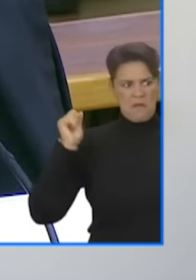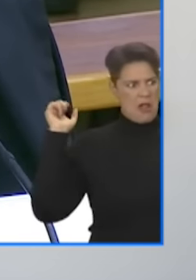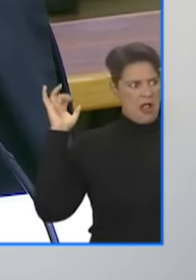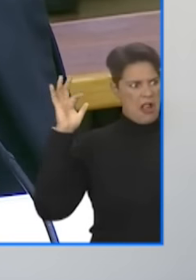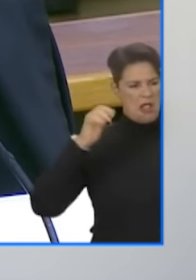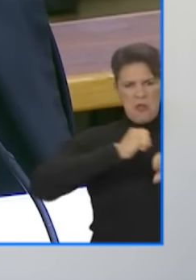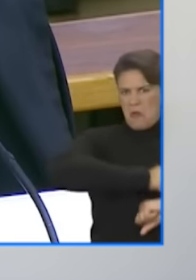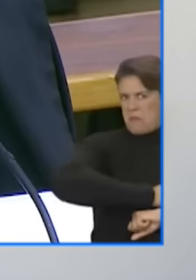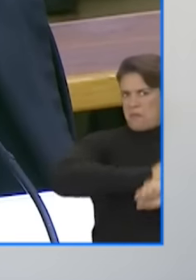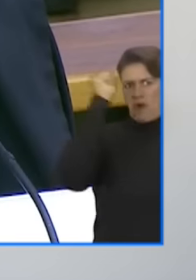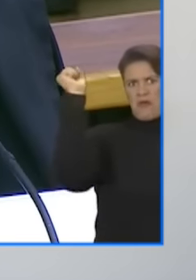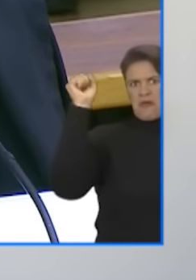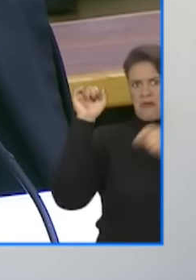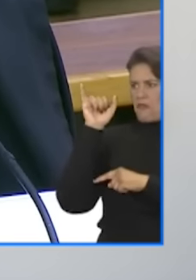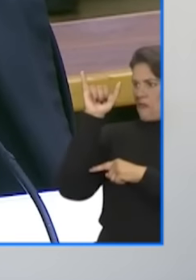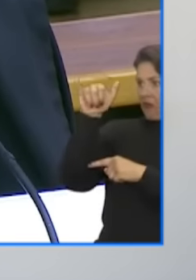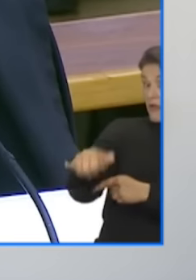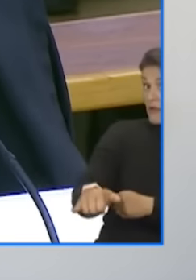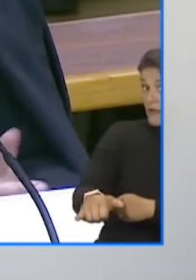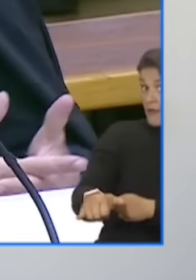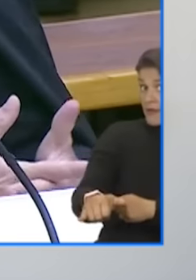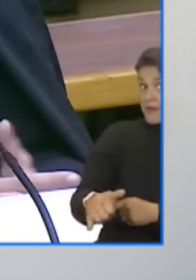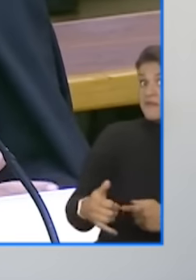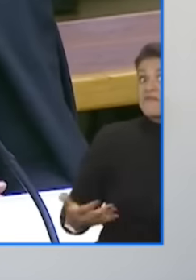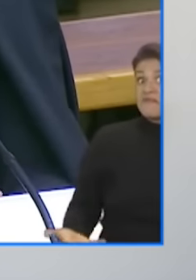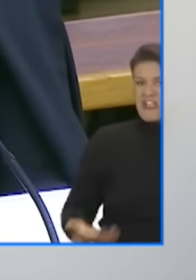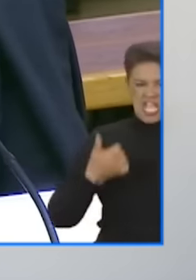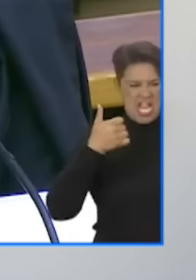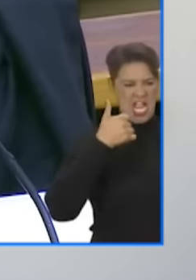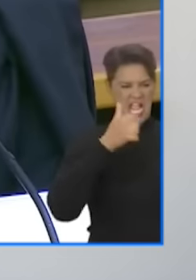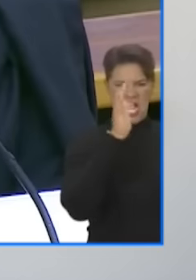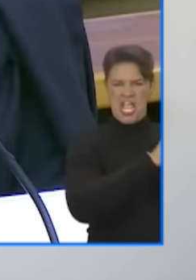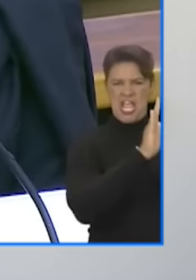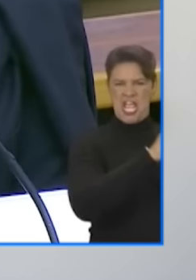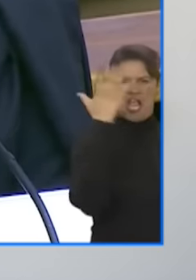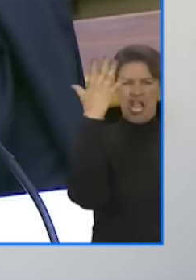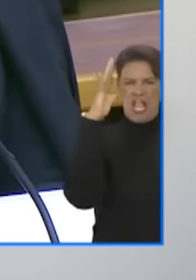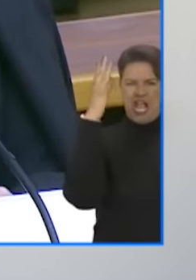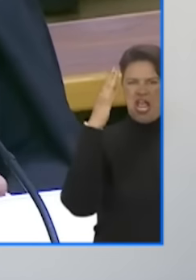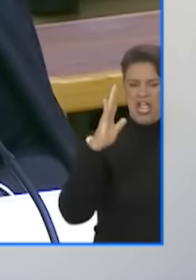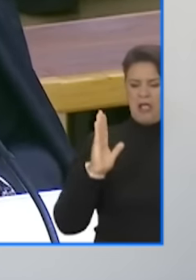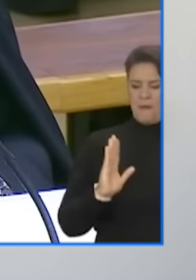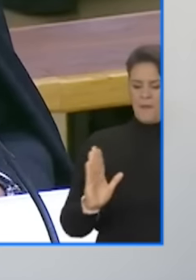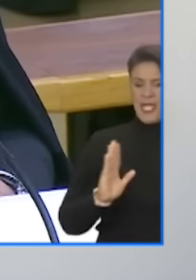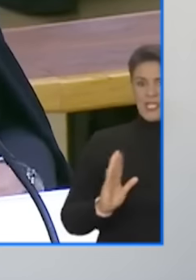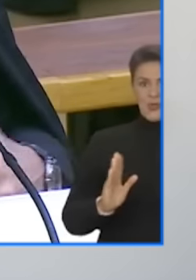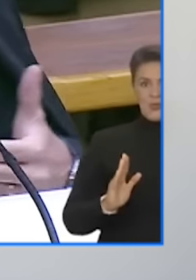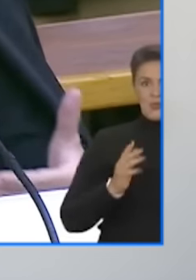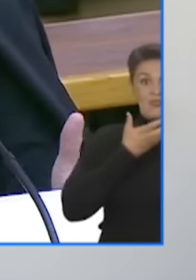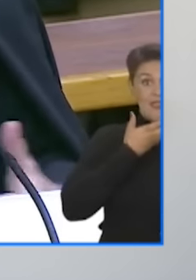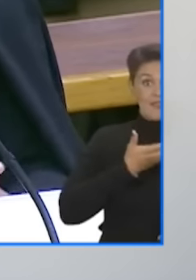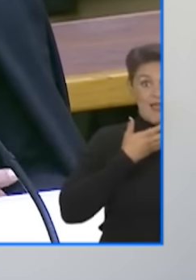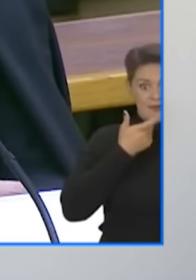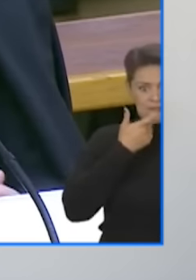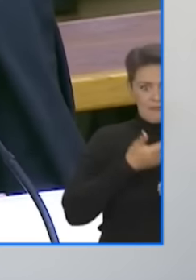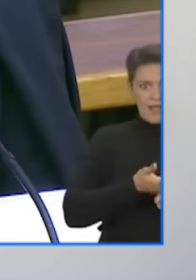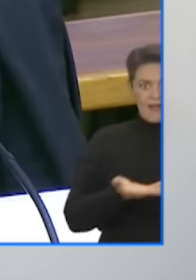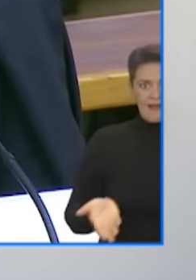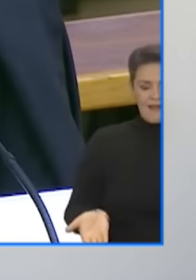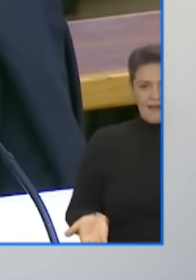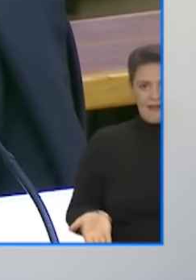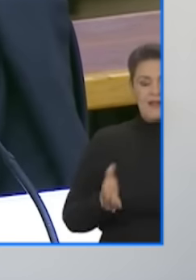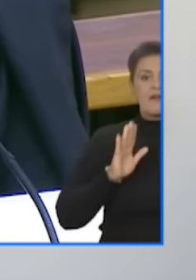O Alexandre de Moraes, ele tem essa característica de não dar passos atrás. Ele certamente ele vai continuar conduzindo